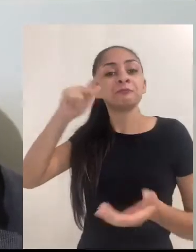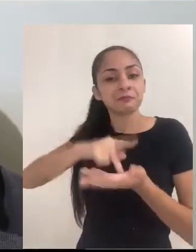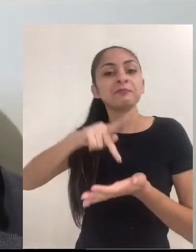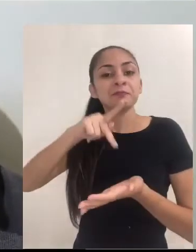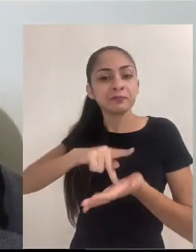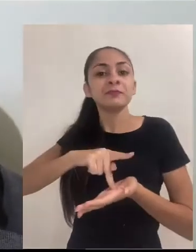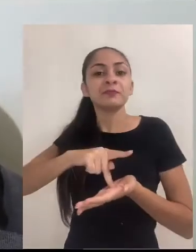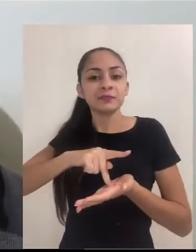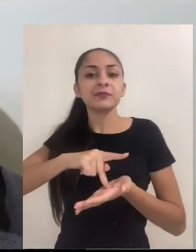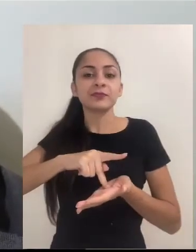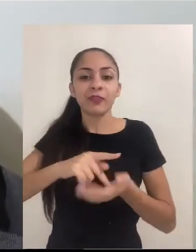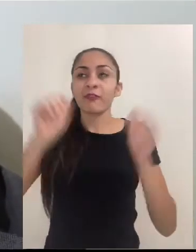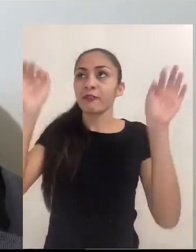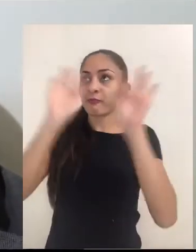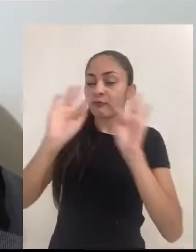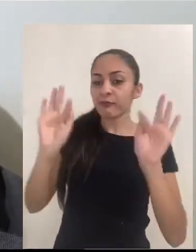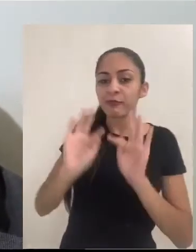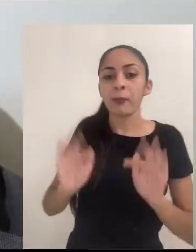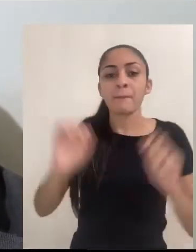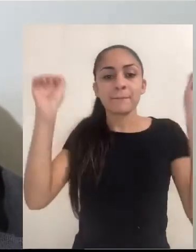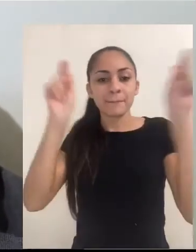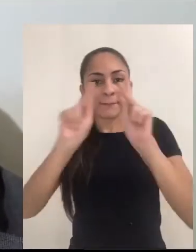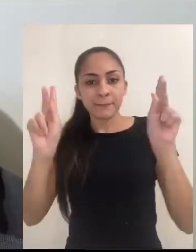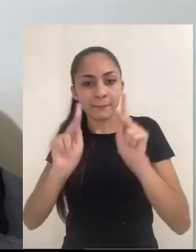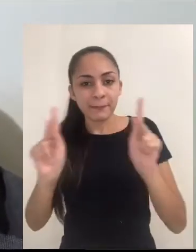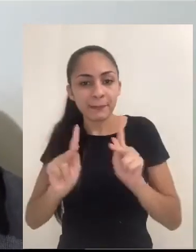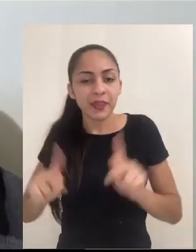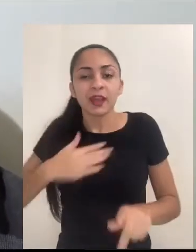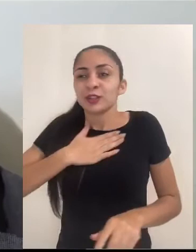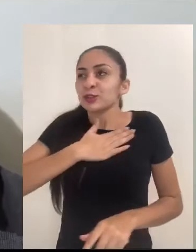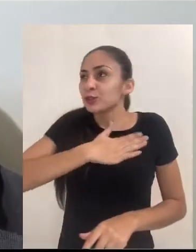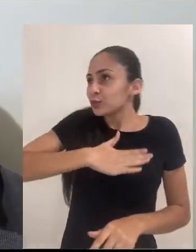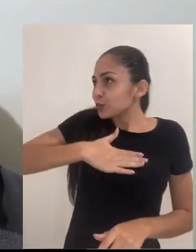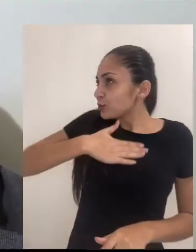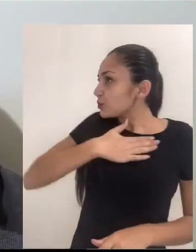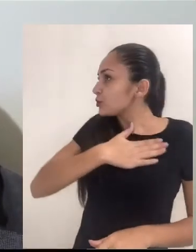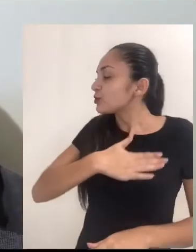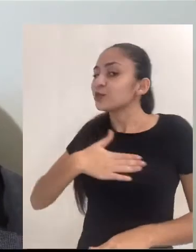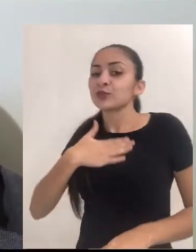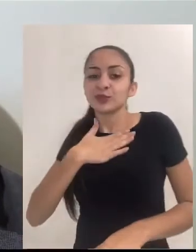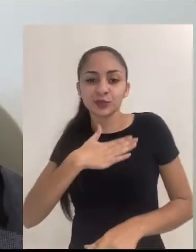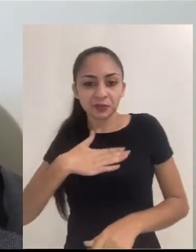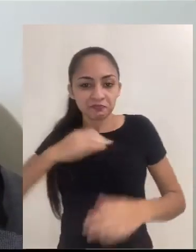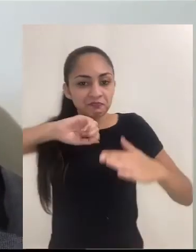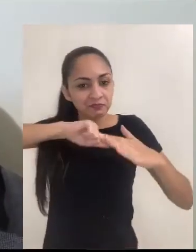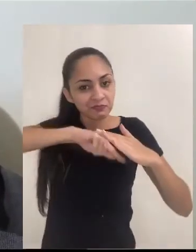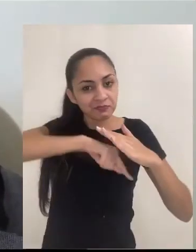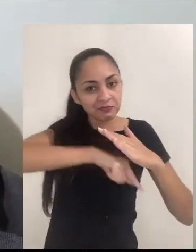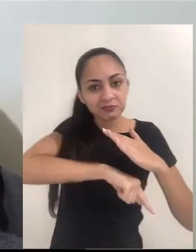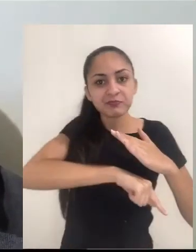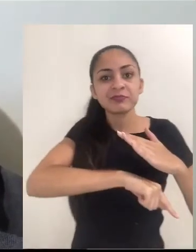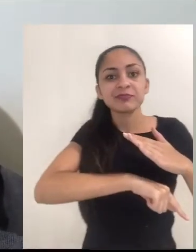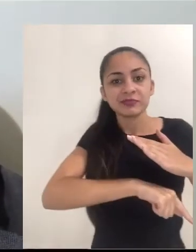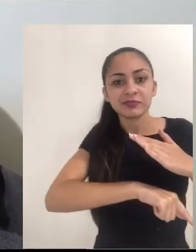real, verdadeiro, daquele que traz felicidade, daquele que traz paz, que traz satisfação, não aquele sucesso onde há loucura, onde